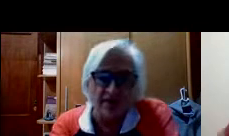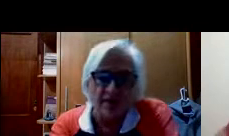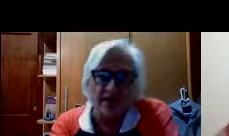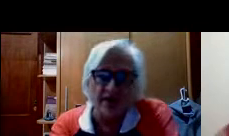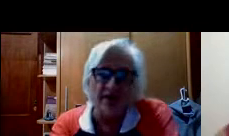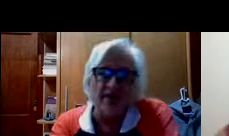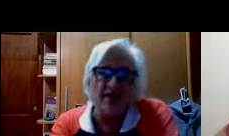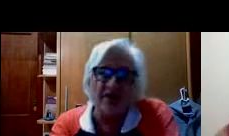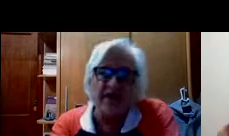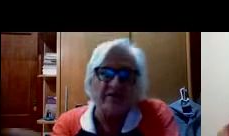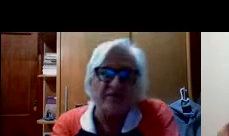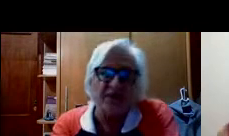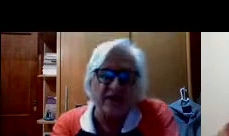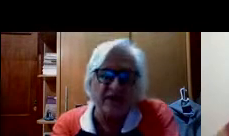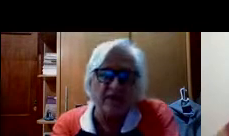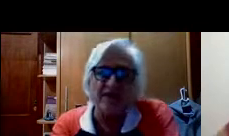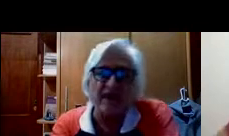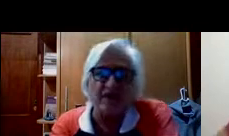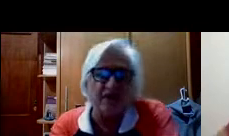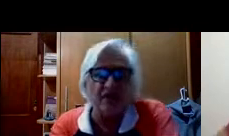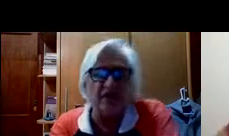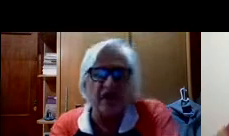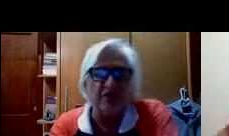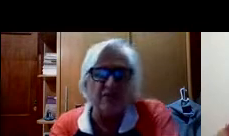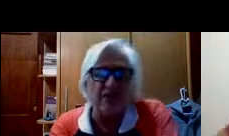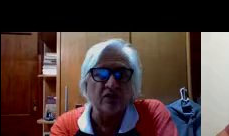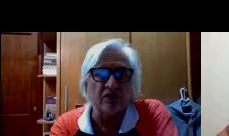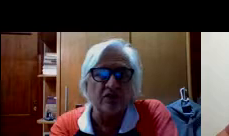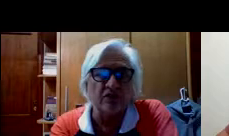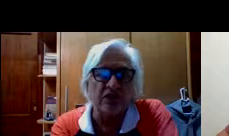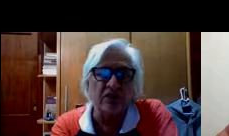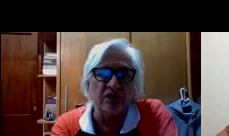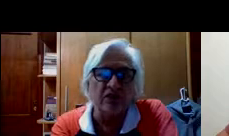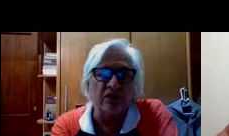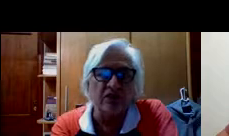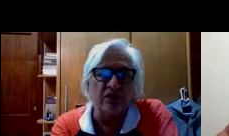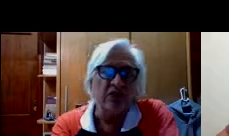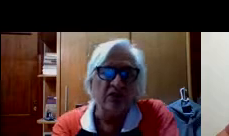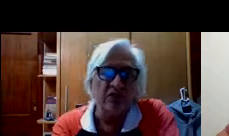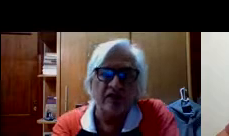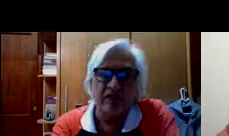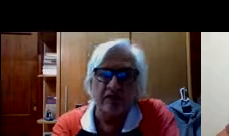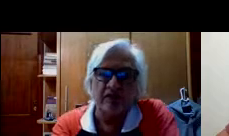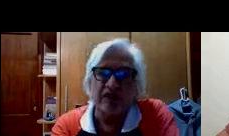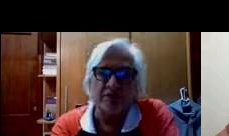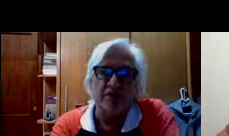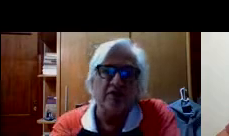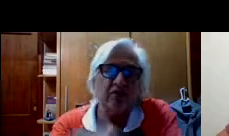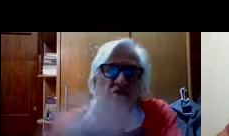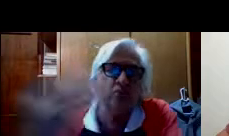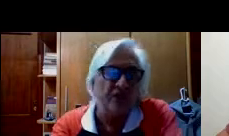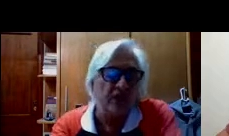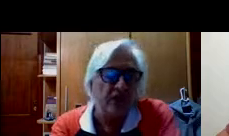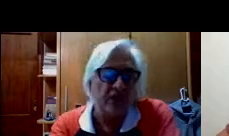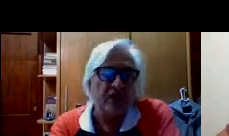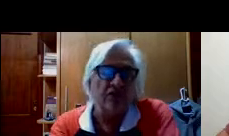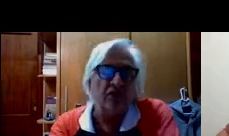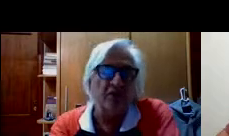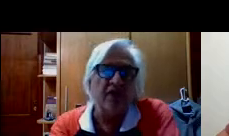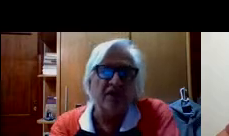dia, né, para quem está na aula passada, estava na aula passada, não tem novidade, mas para quem não leu o material ainda e não estava na aula passada,